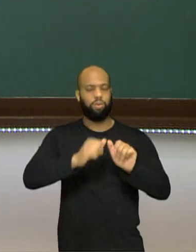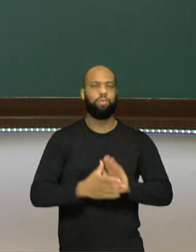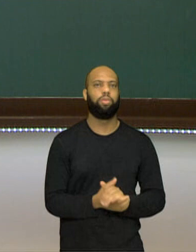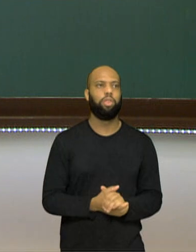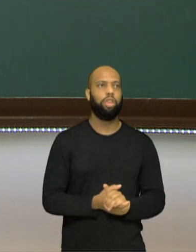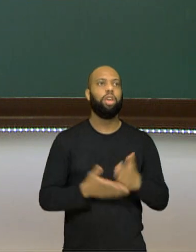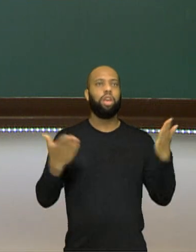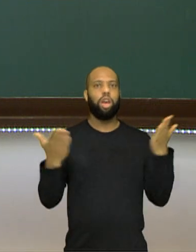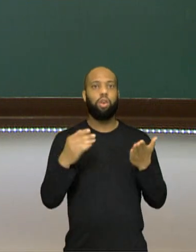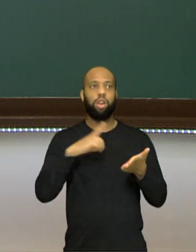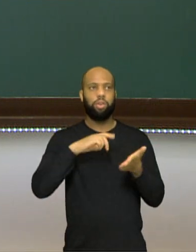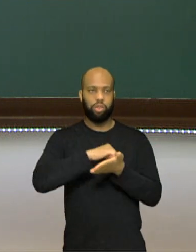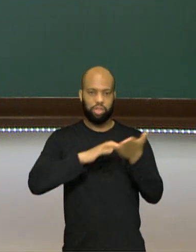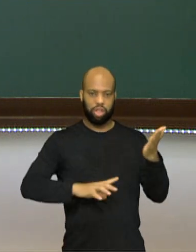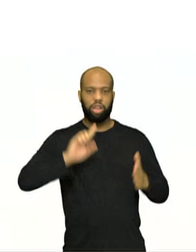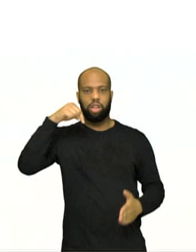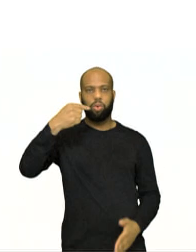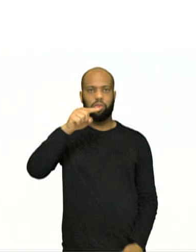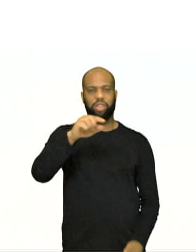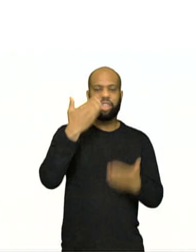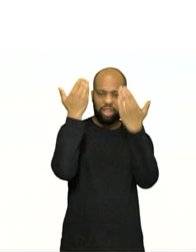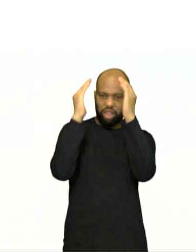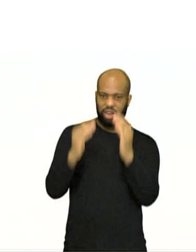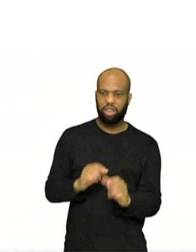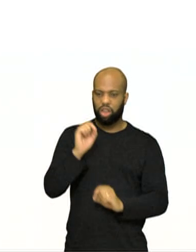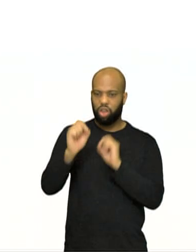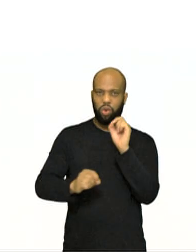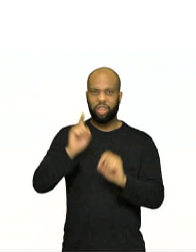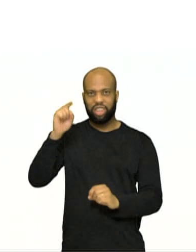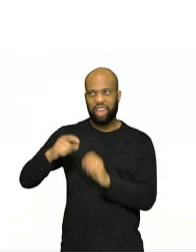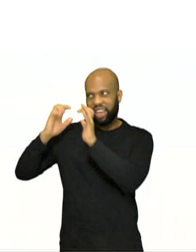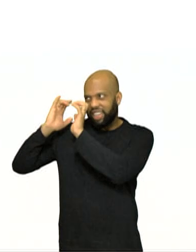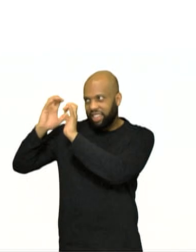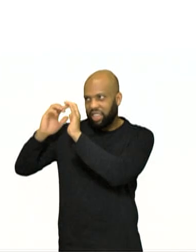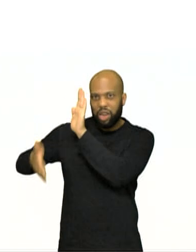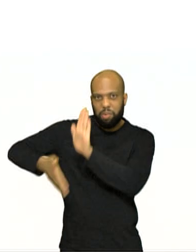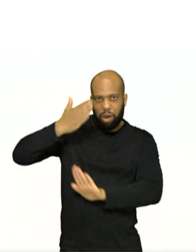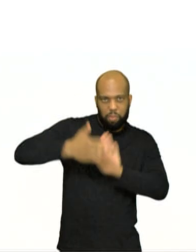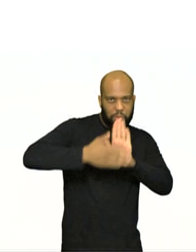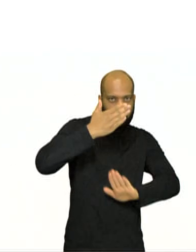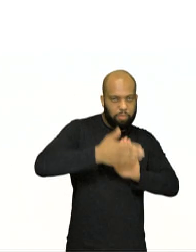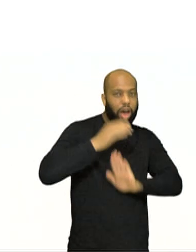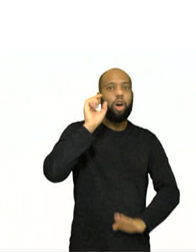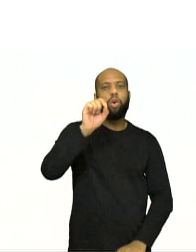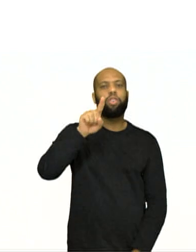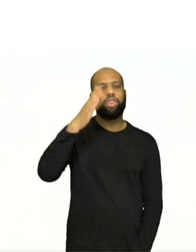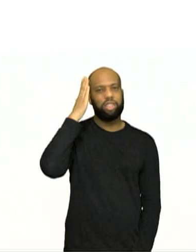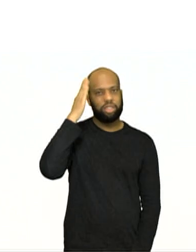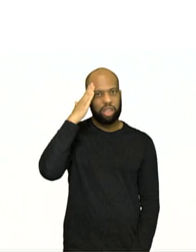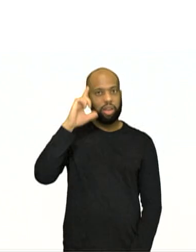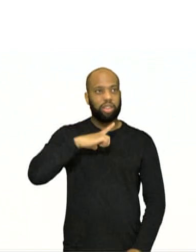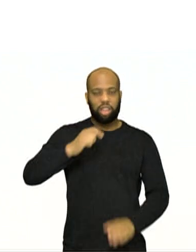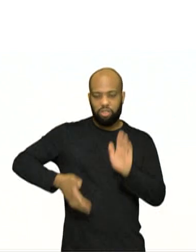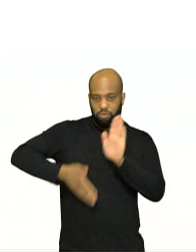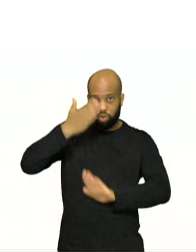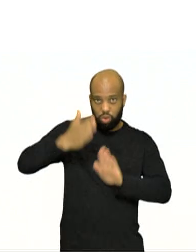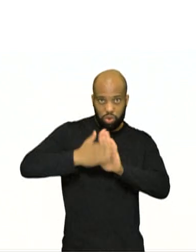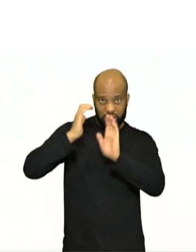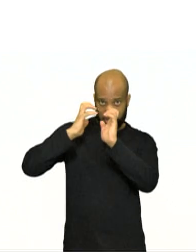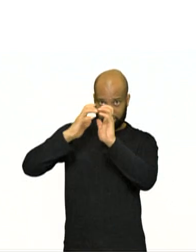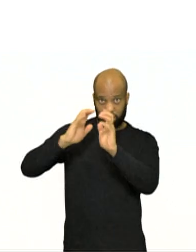Uma atividade. Após analisarmos o que é fuga de cérebros, de acordo com as suas informações, existe a fuga de cérebros.